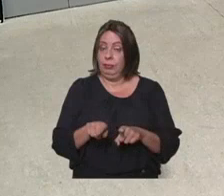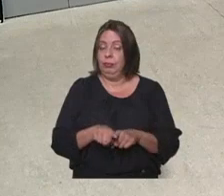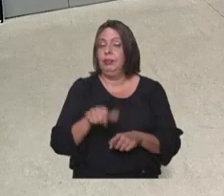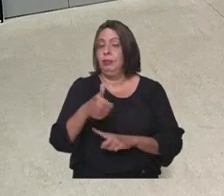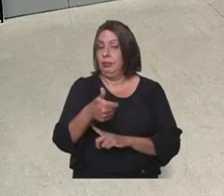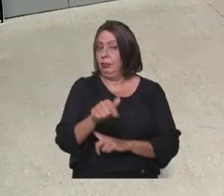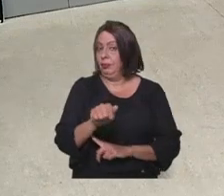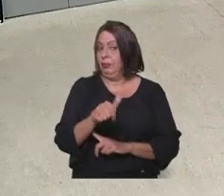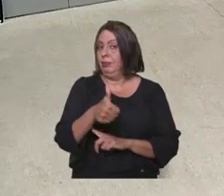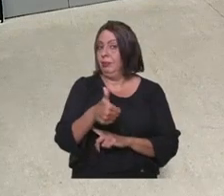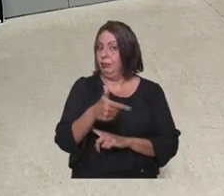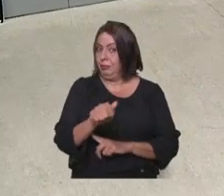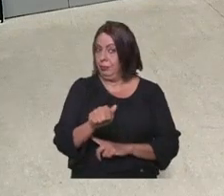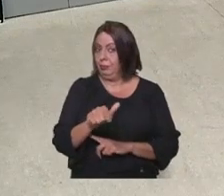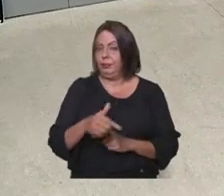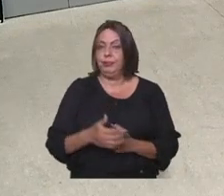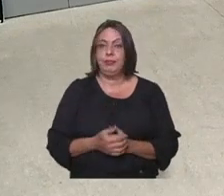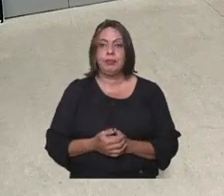17. 17.